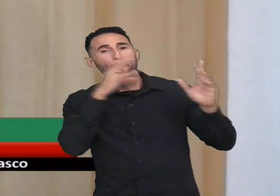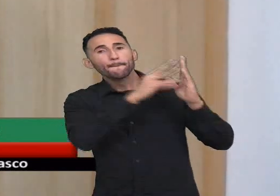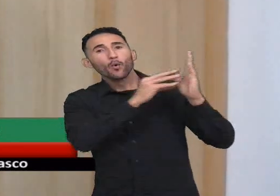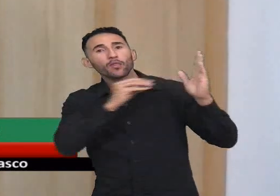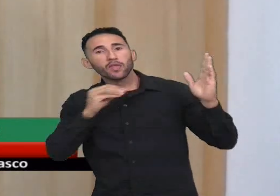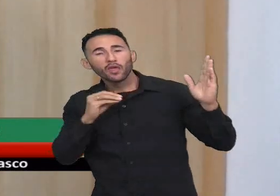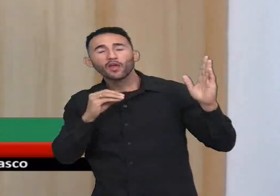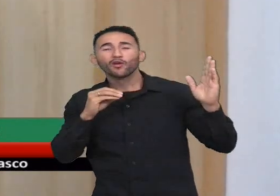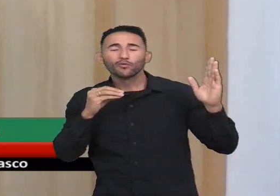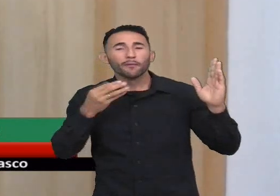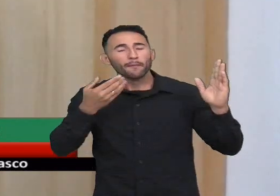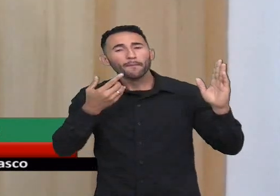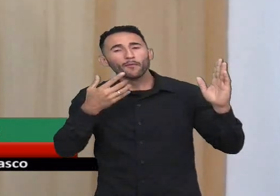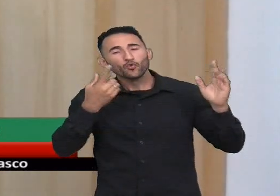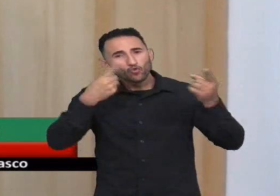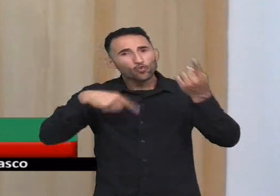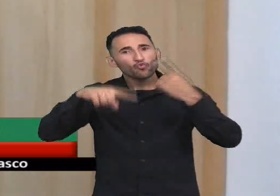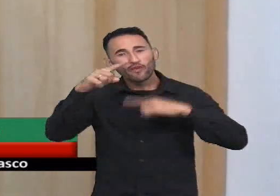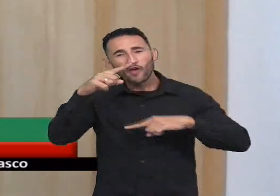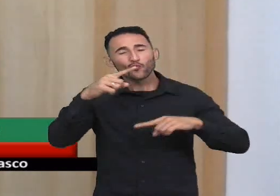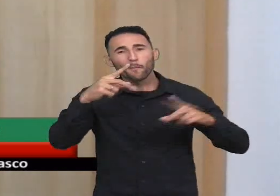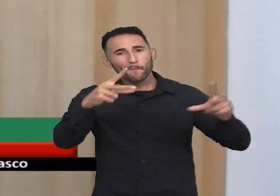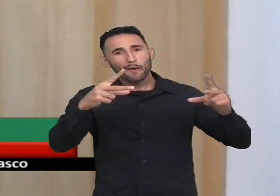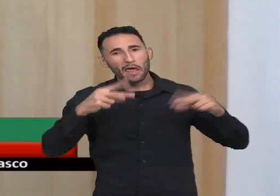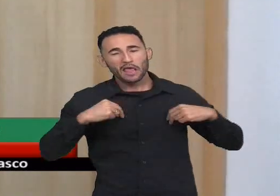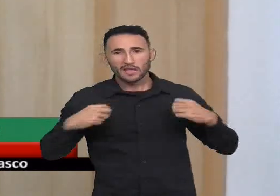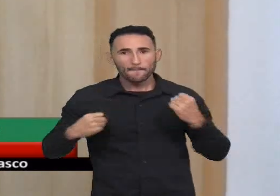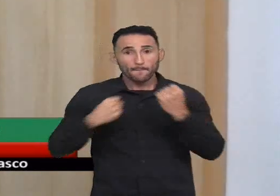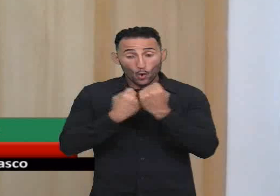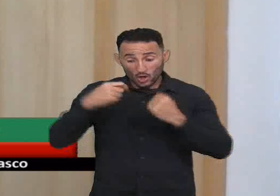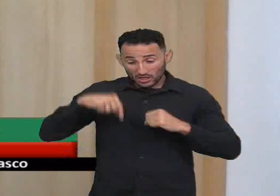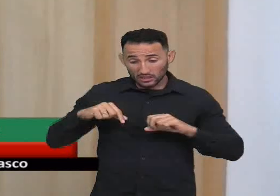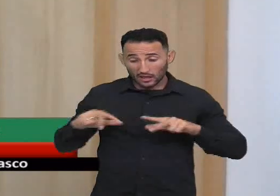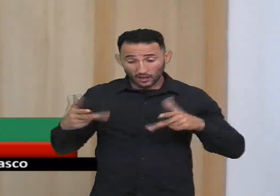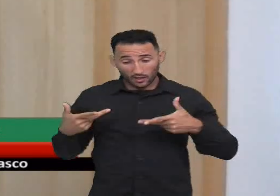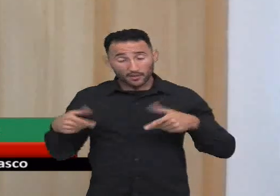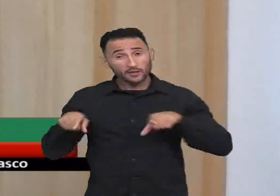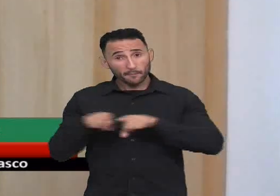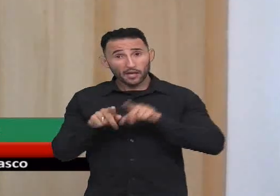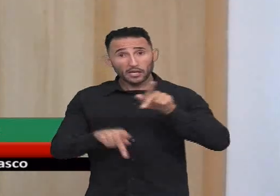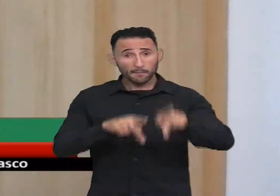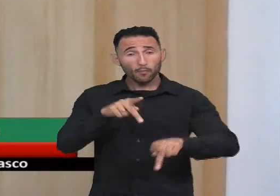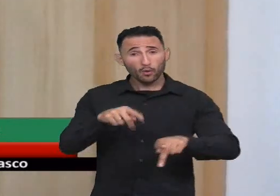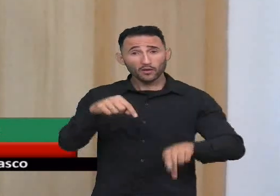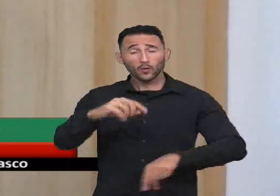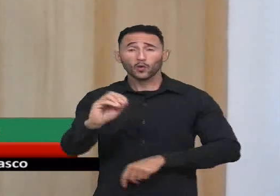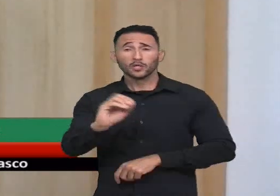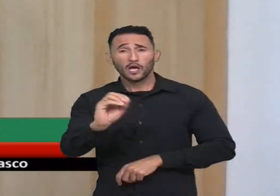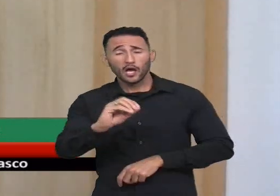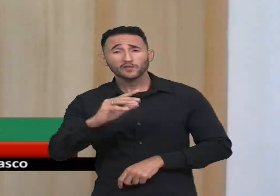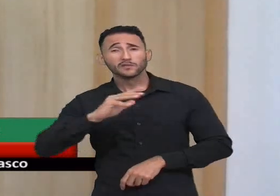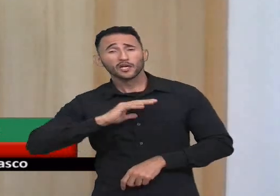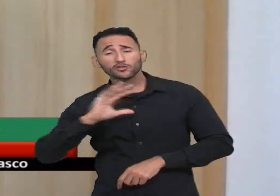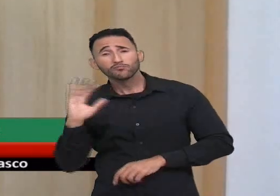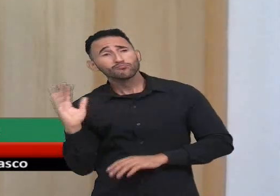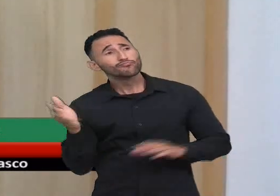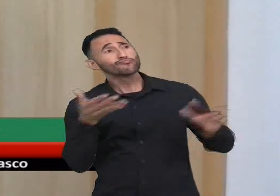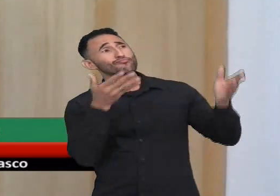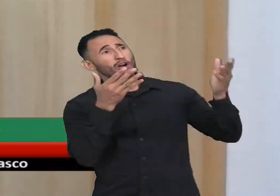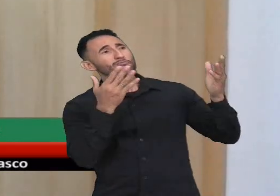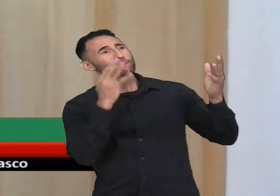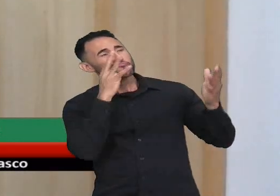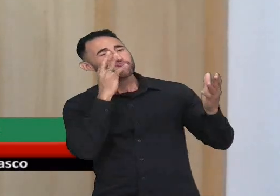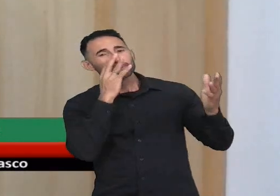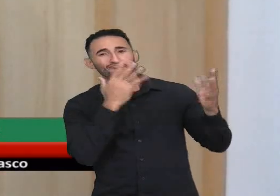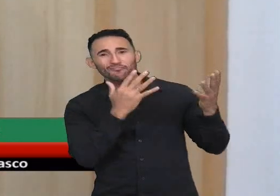sucesso e que merece todo o nosso apoio, não só desse legislativo, mas de toda a cidade e do esporte, principalmente, onde ele vem ajudando a